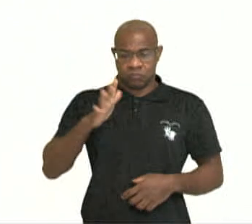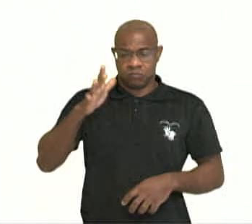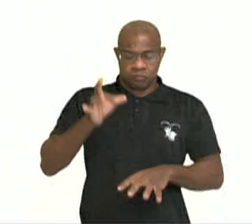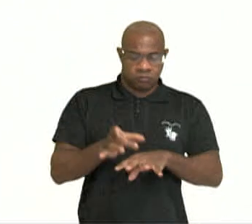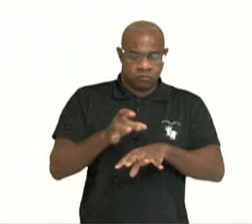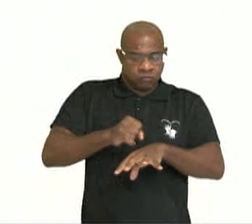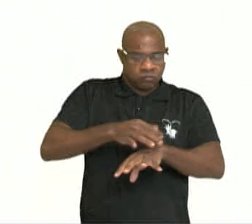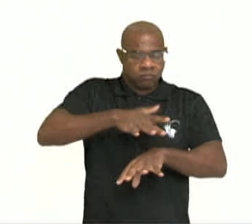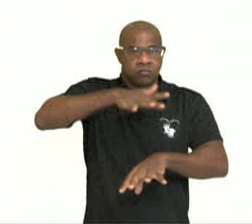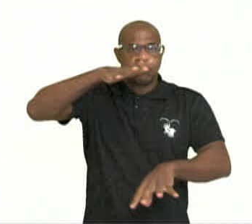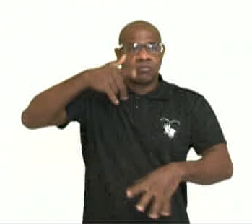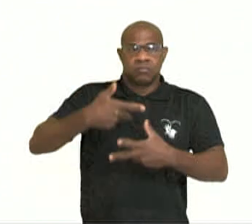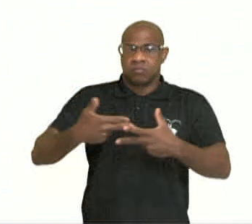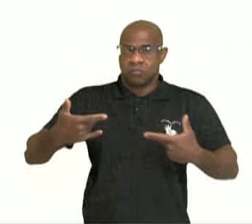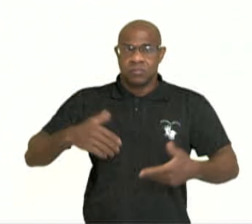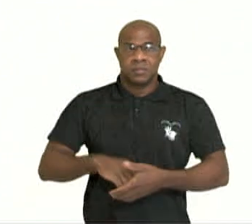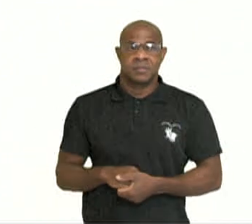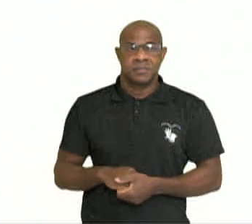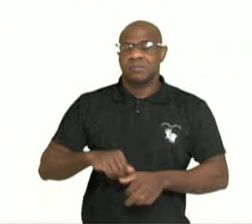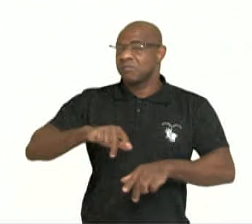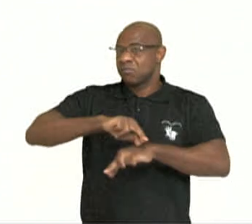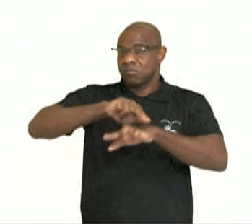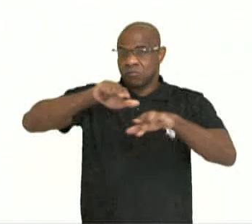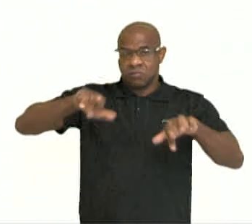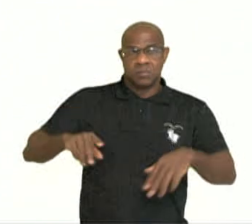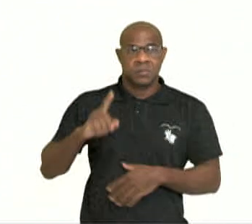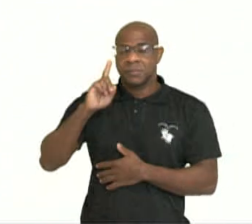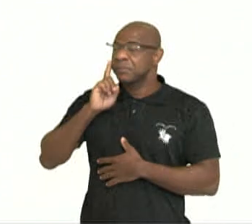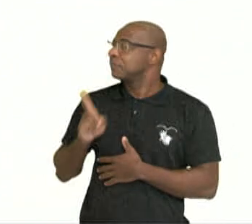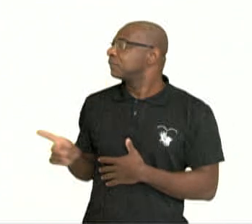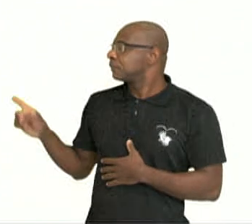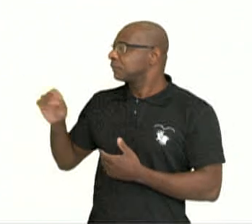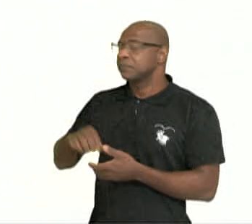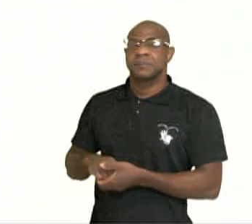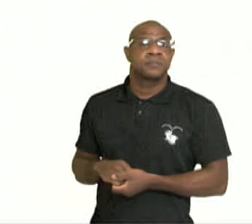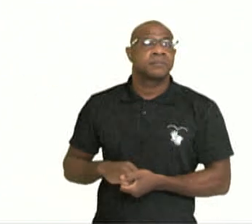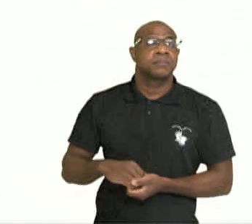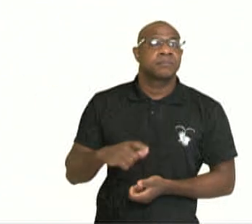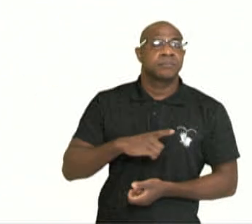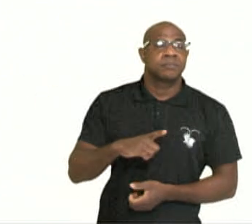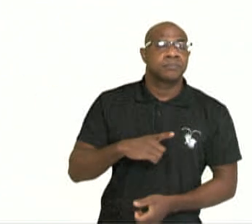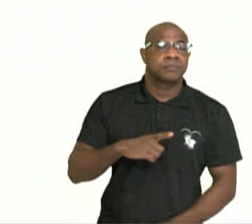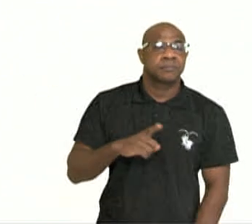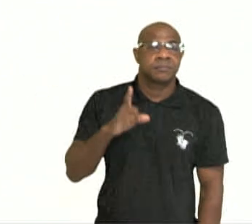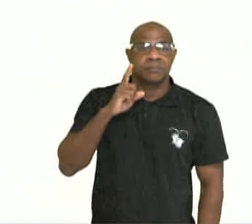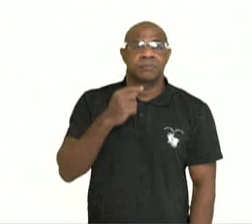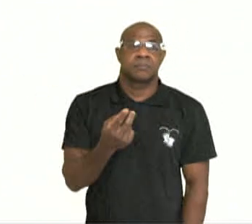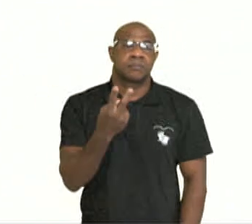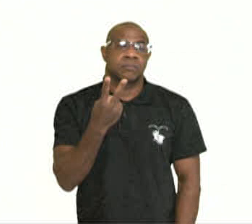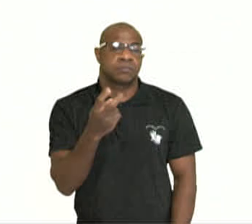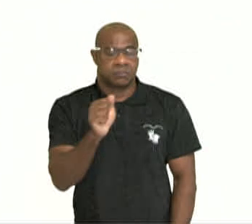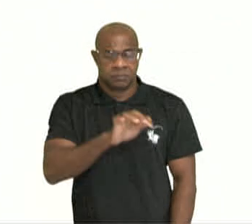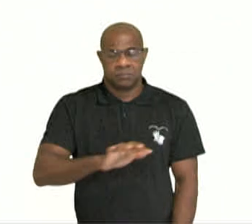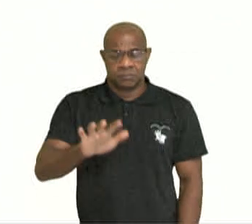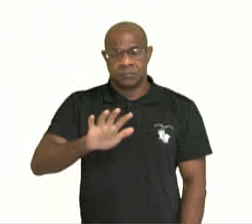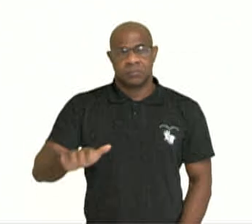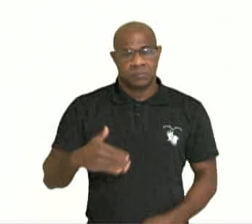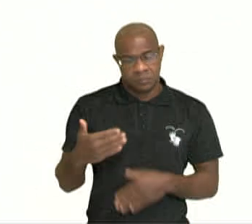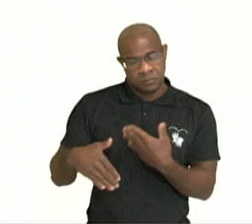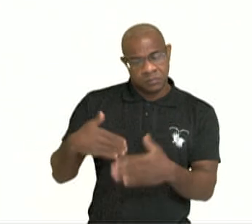esmeralda, entre outros minérios. Então, novamente, temos essas 2 imagens que ilustram esse processo